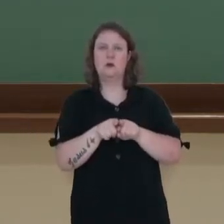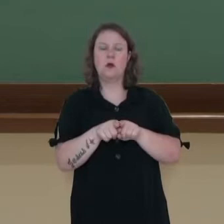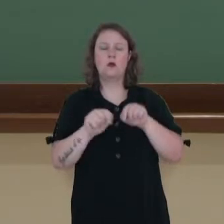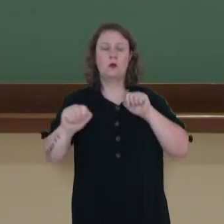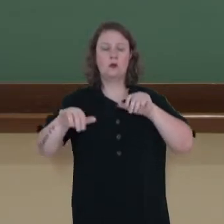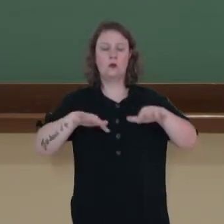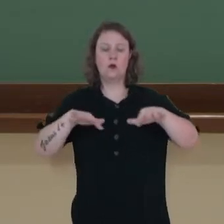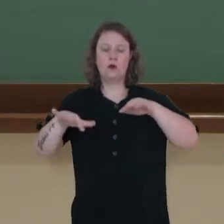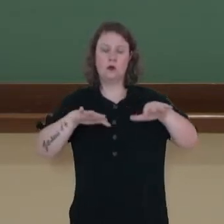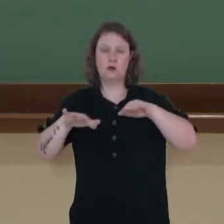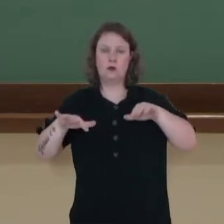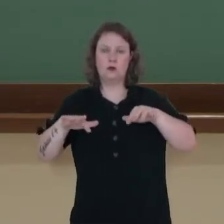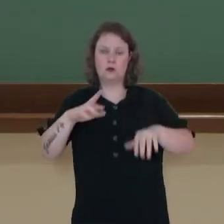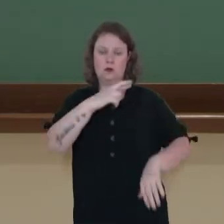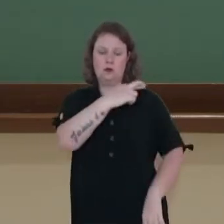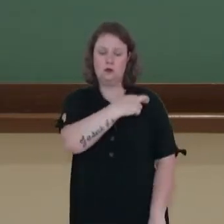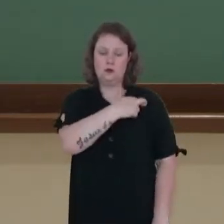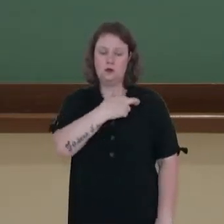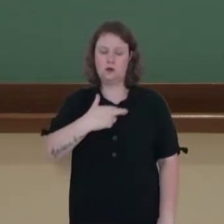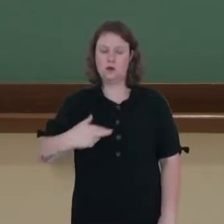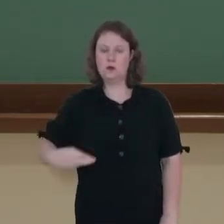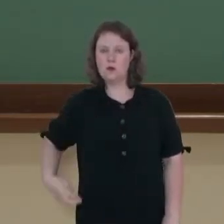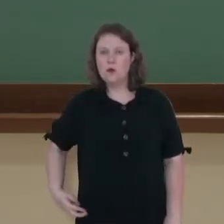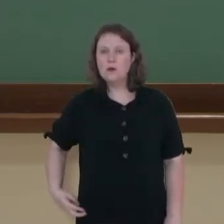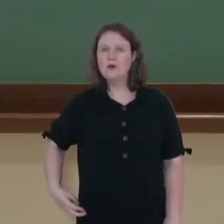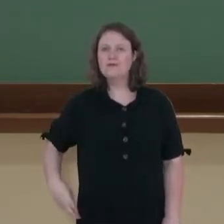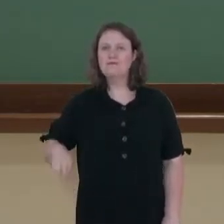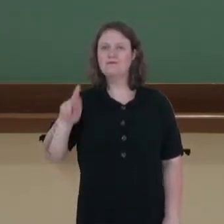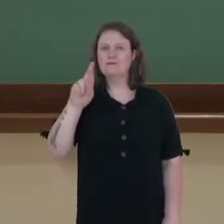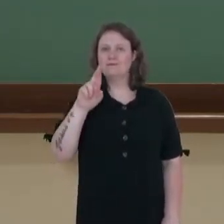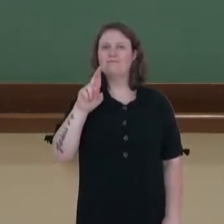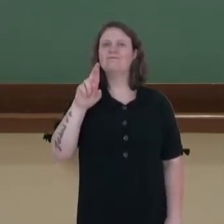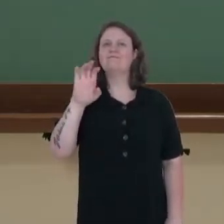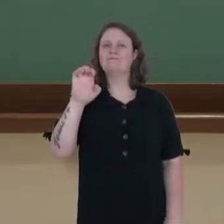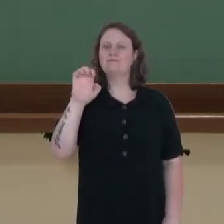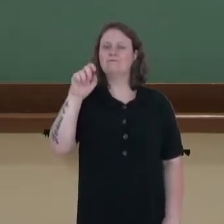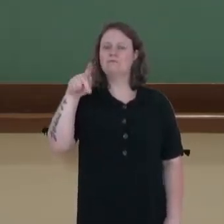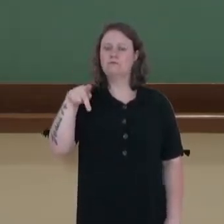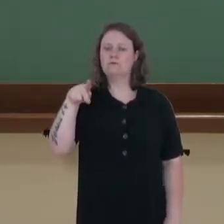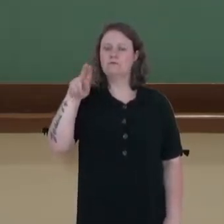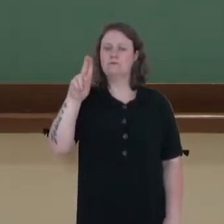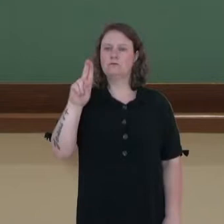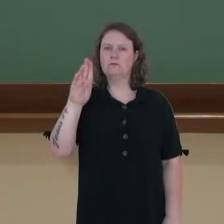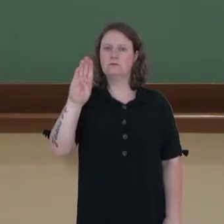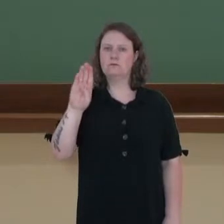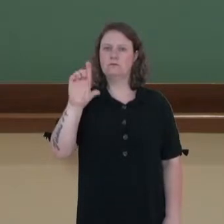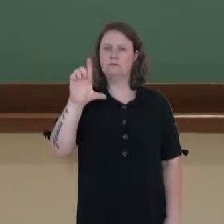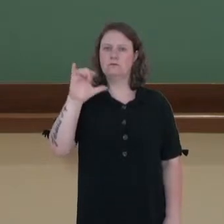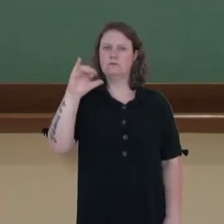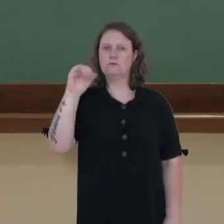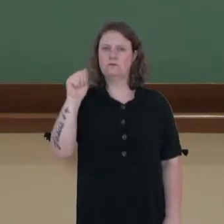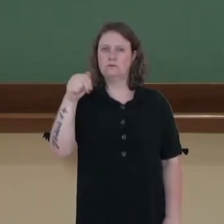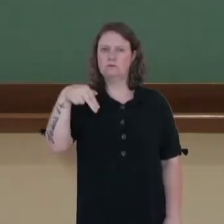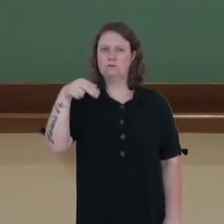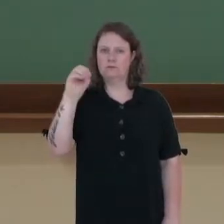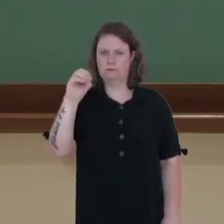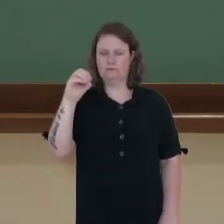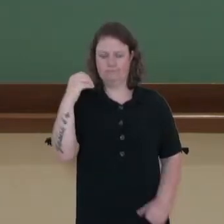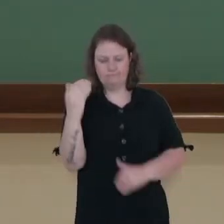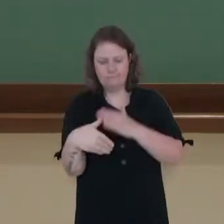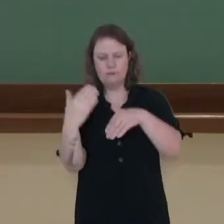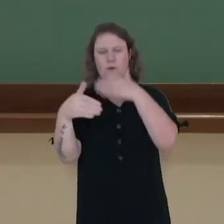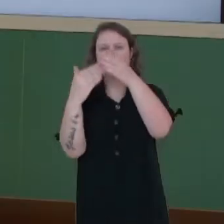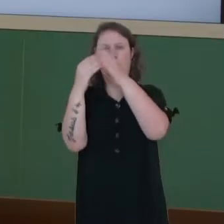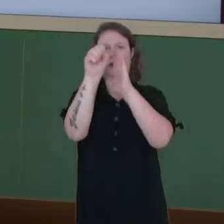movimento republicano, que é um movimento crescente no Brasil no século XIX. Tudo bem? E aqui,